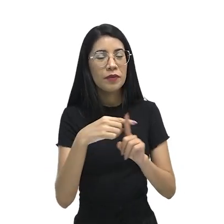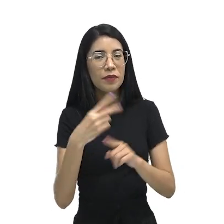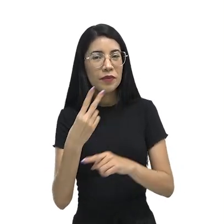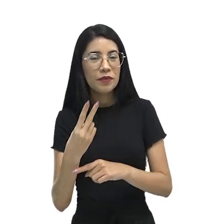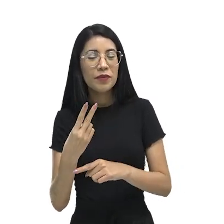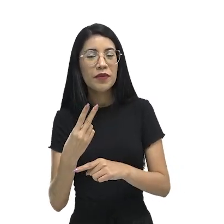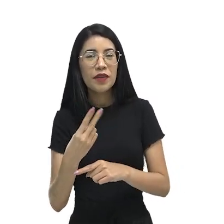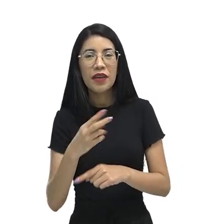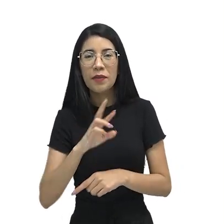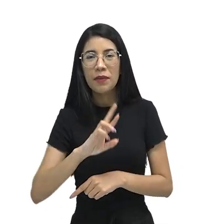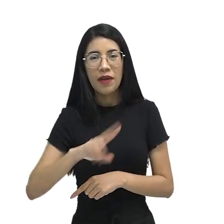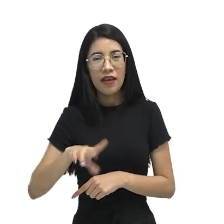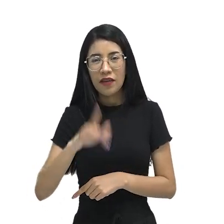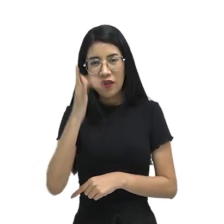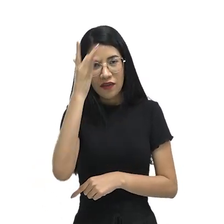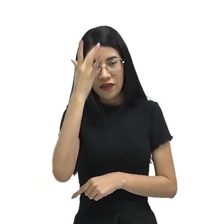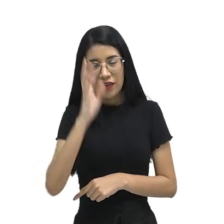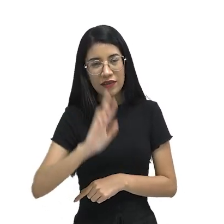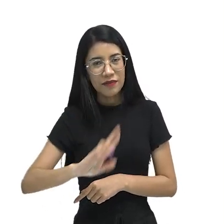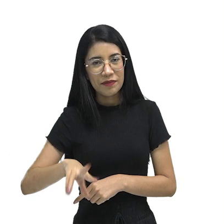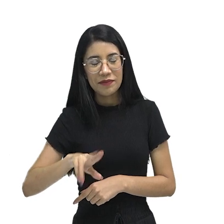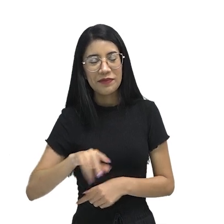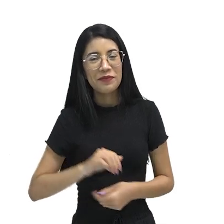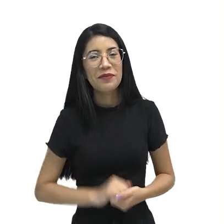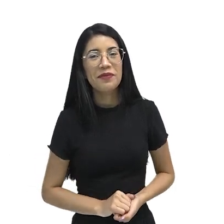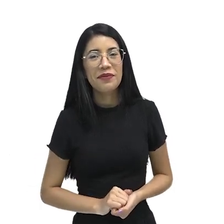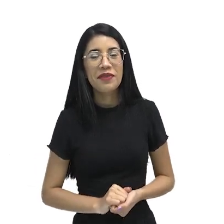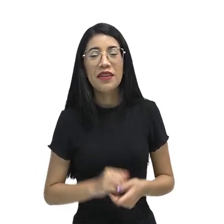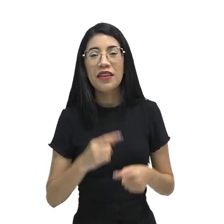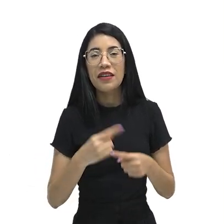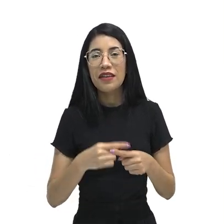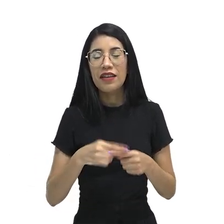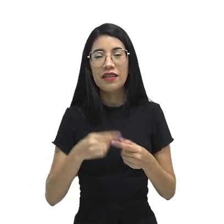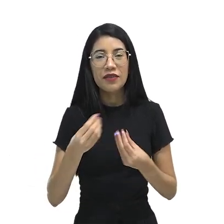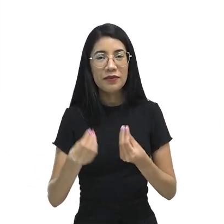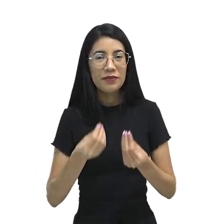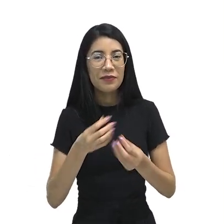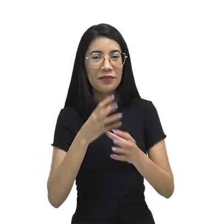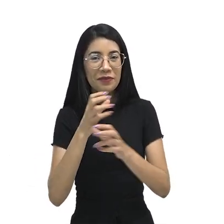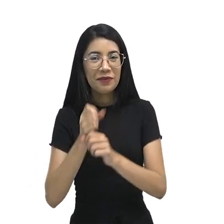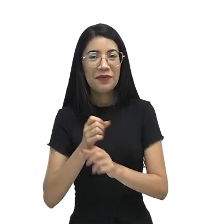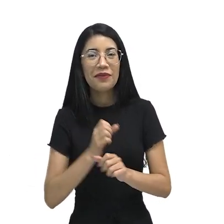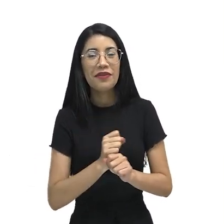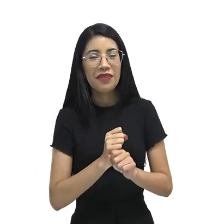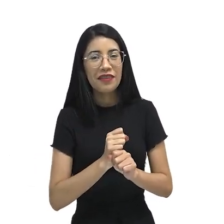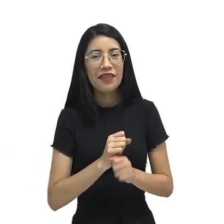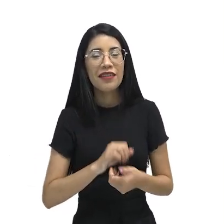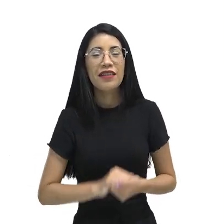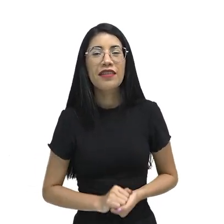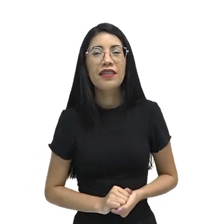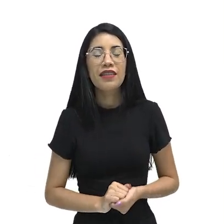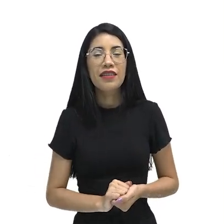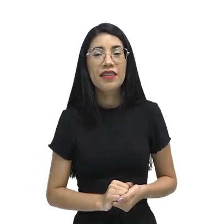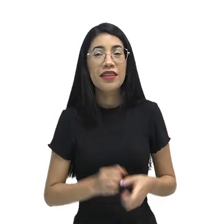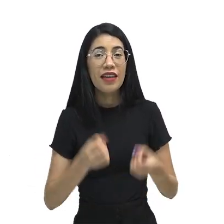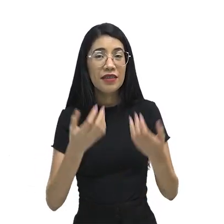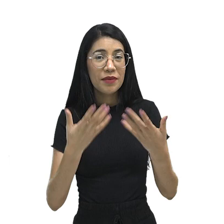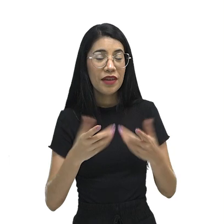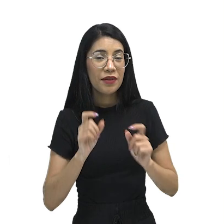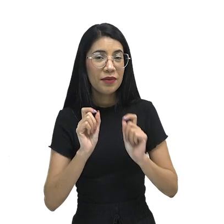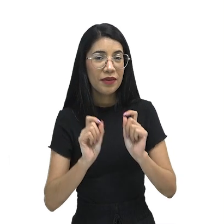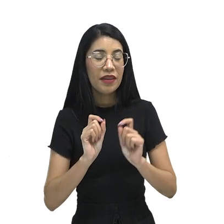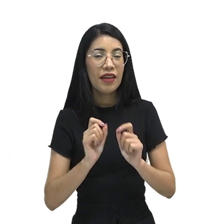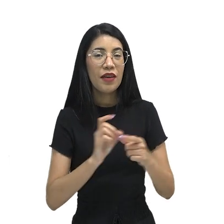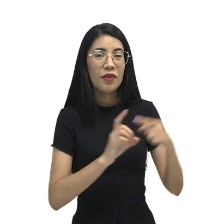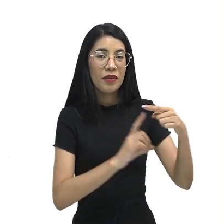ela não é tão boa assim não, tá? Por quê? Porque aqui neste caso, como nós estamos tratando de